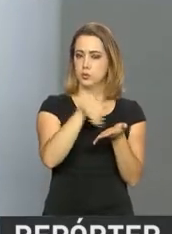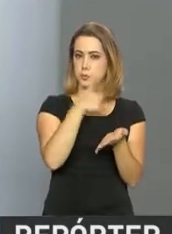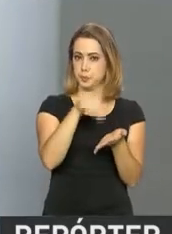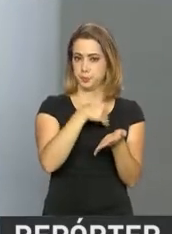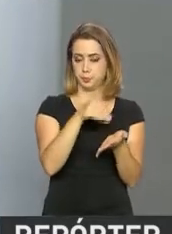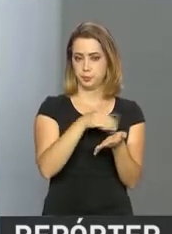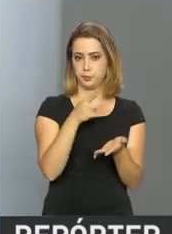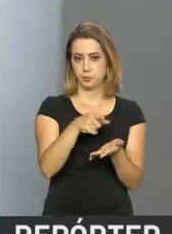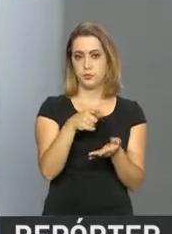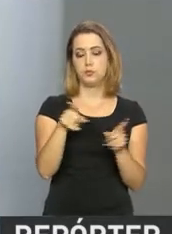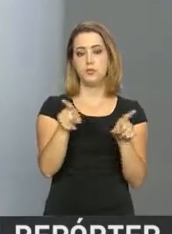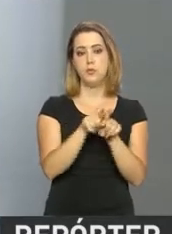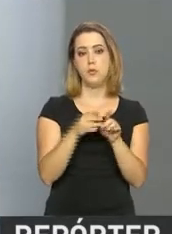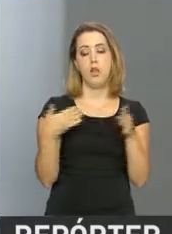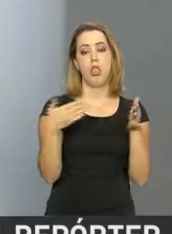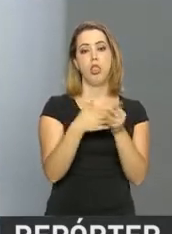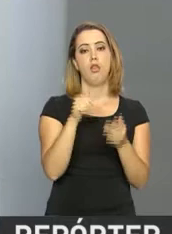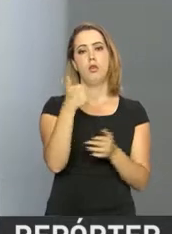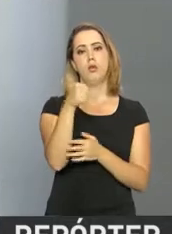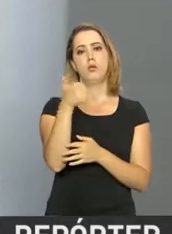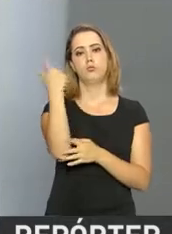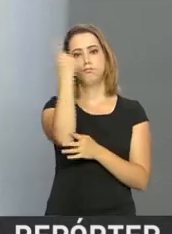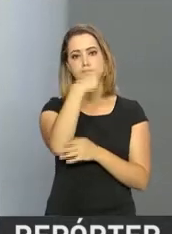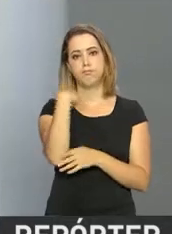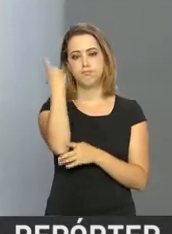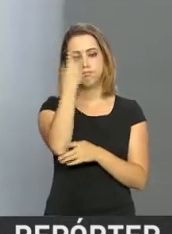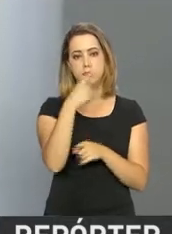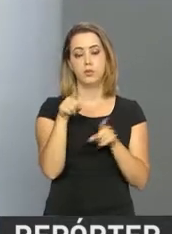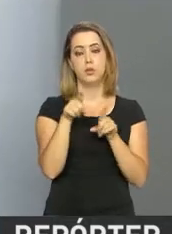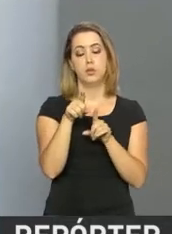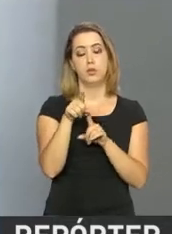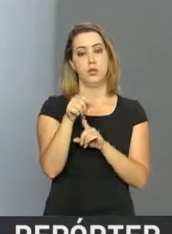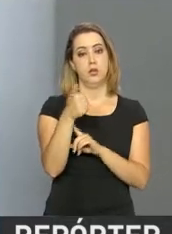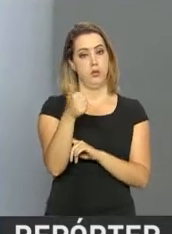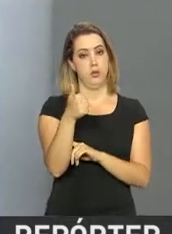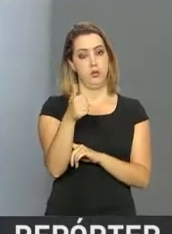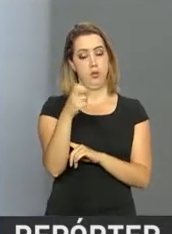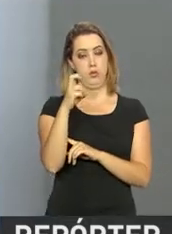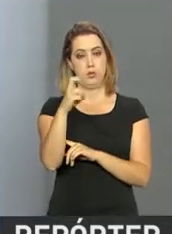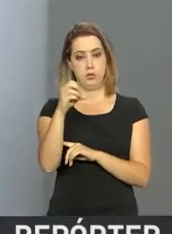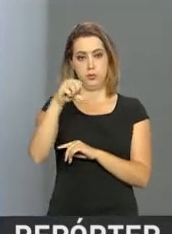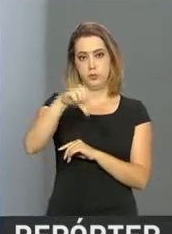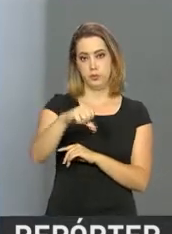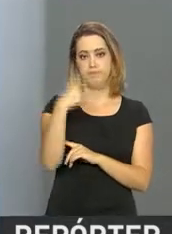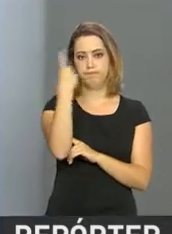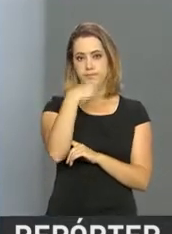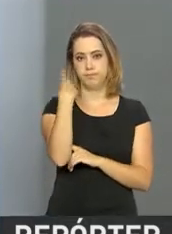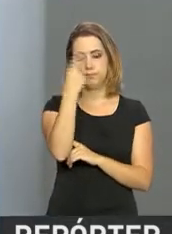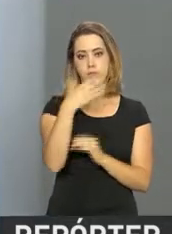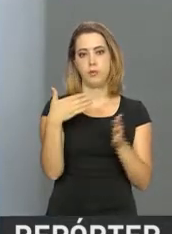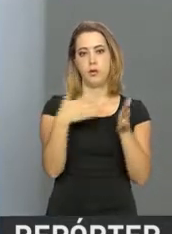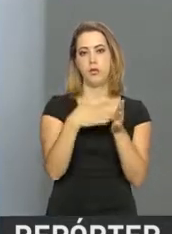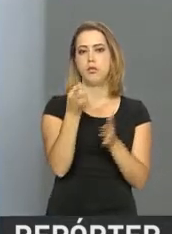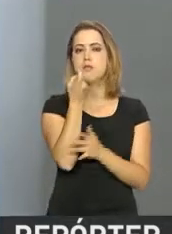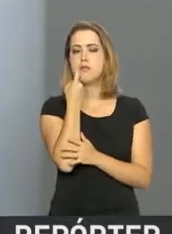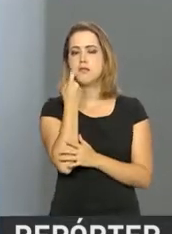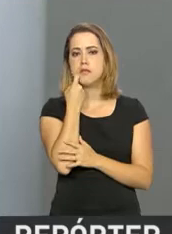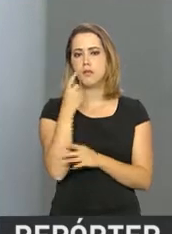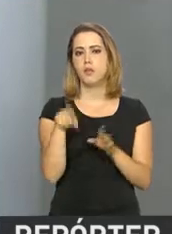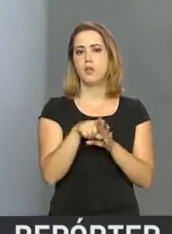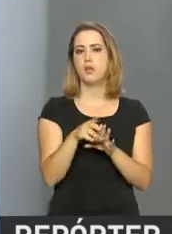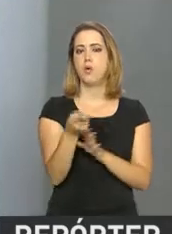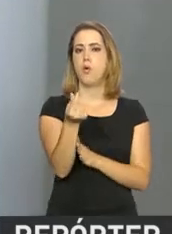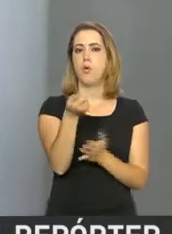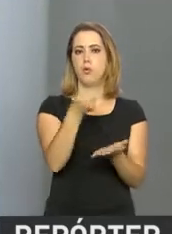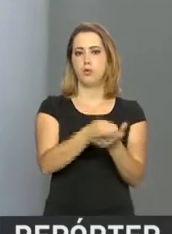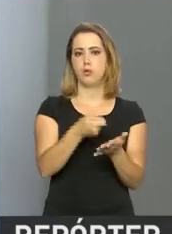as inscrições vão até as 11 horas e 59 minutos da noite da próxima sexta feira dia 28 a taxa o valor